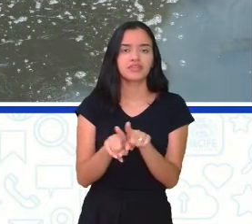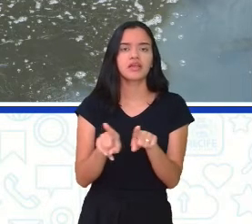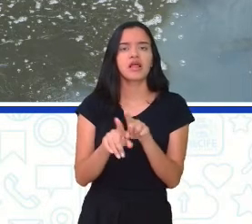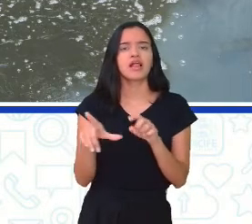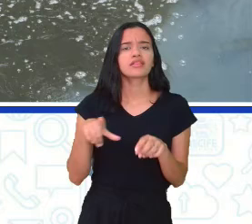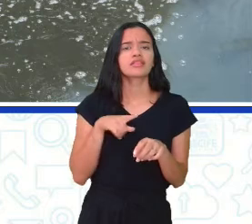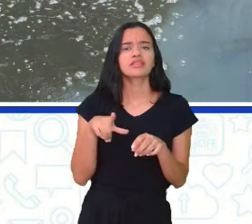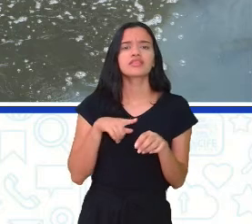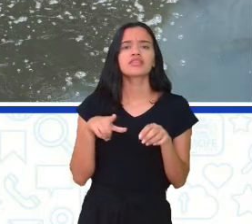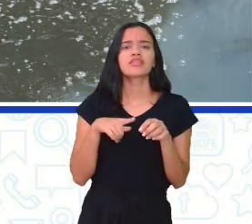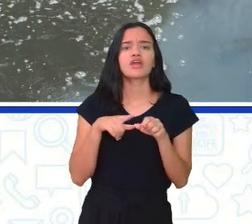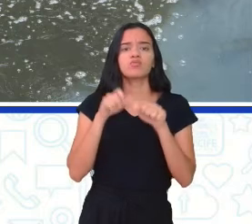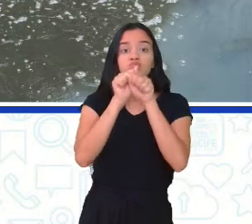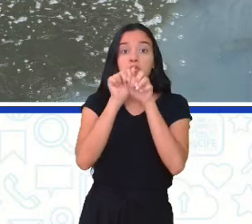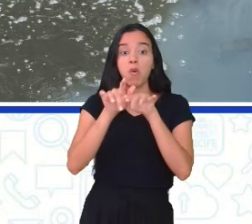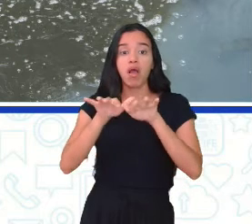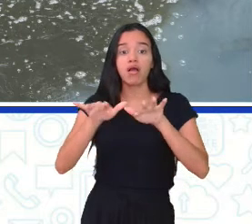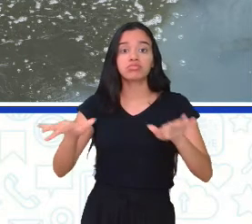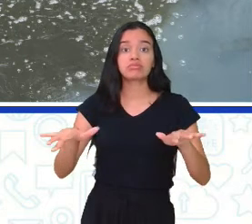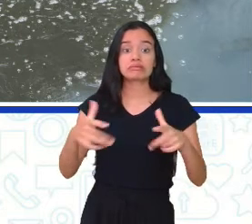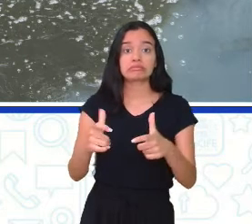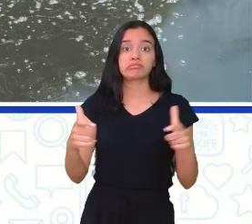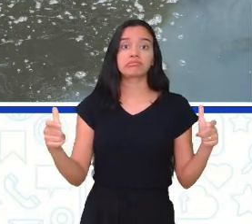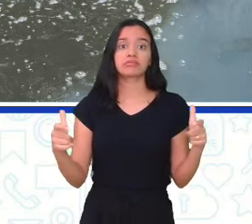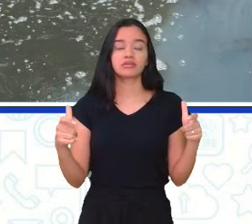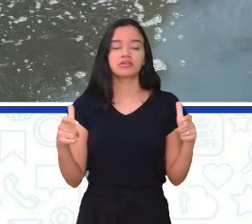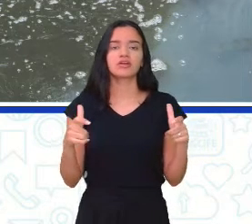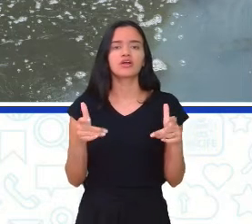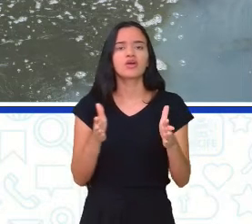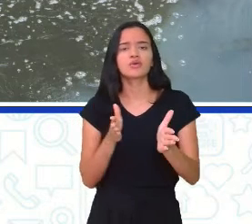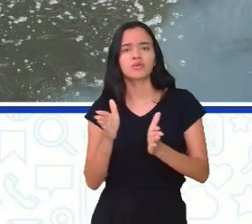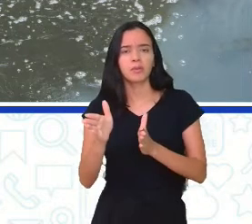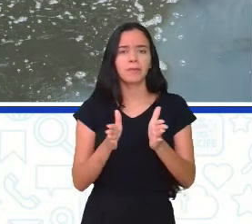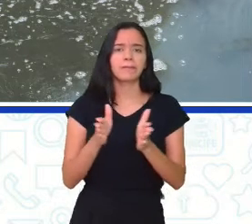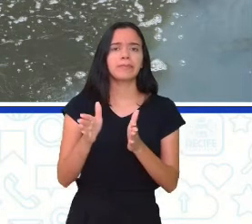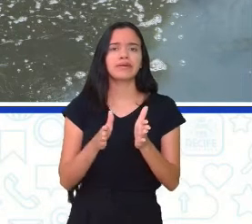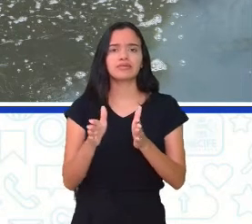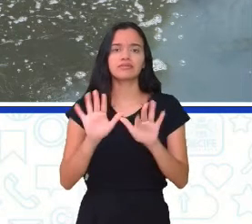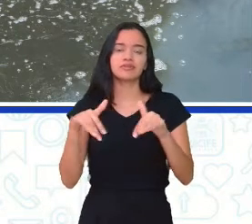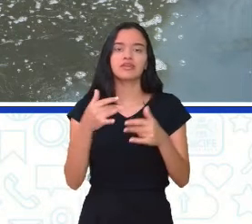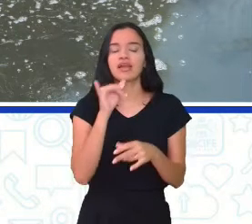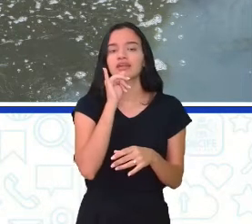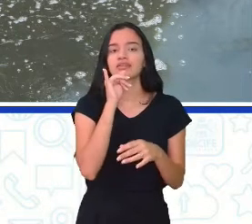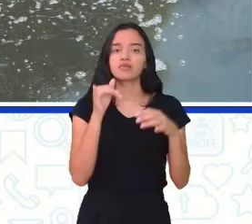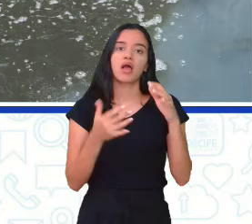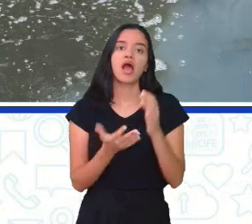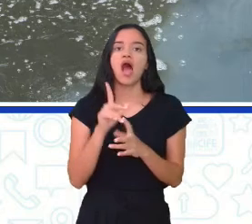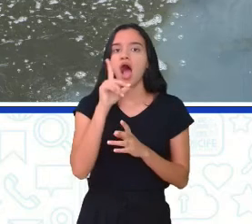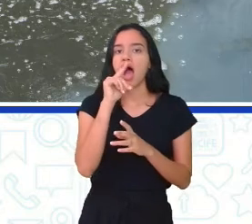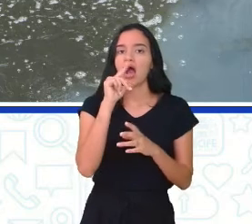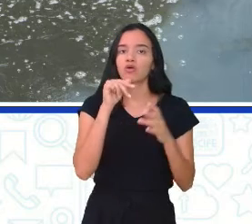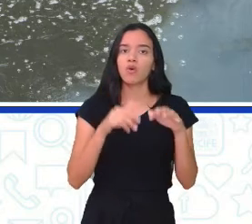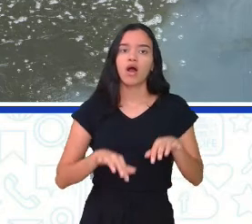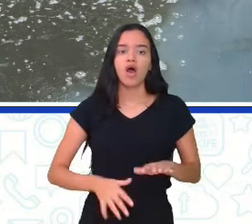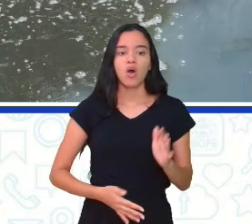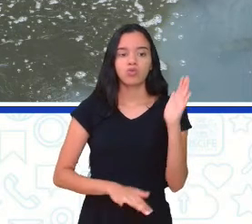ter o seu contágio ampliado no período de cheia, né, no período quando